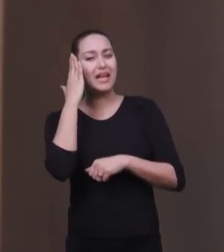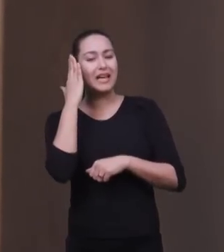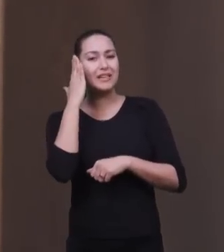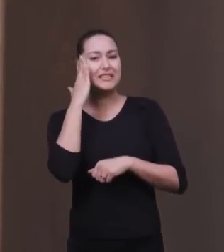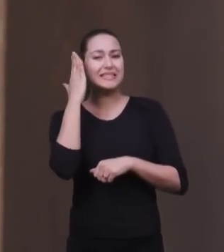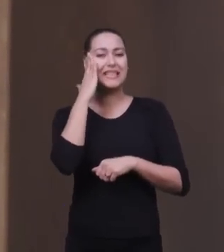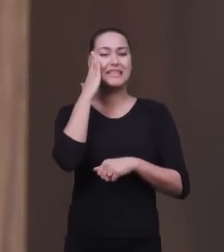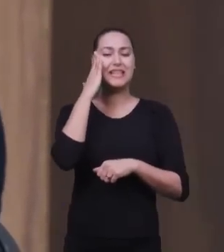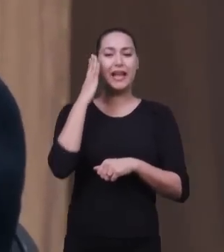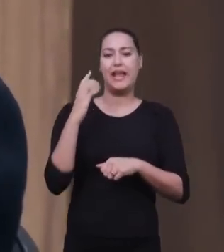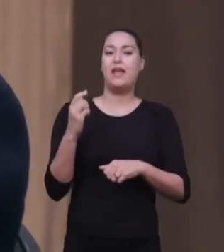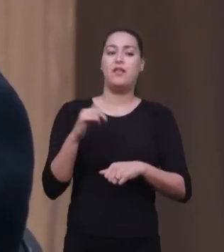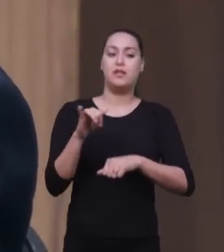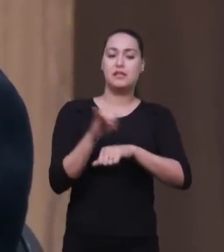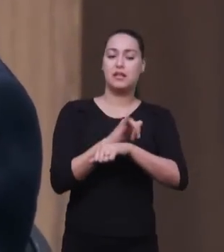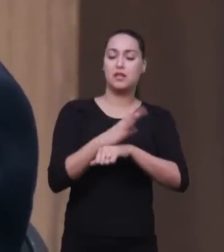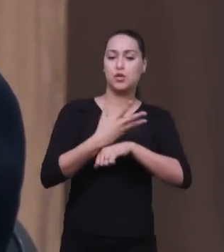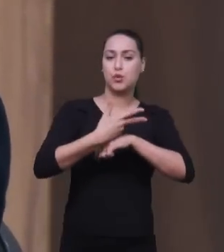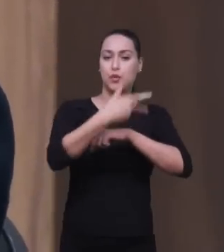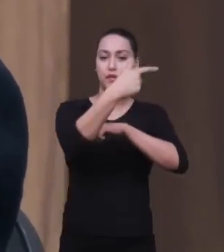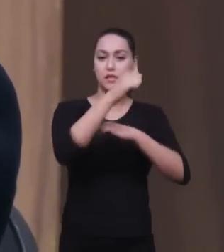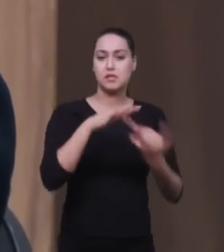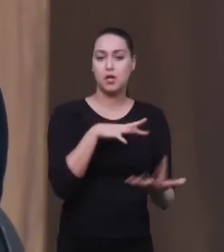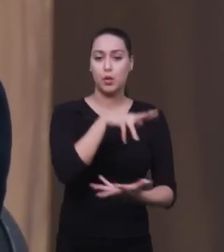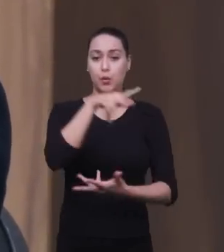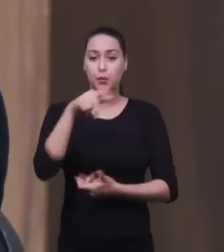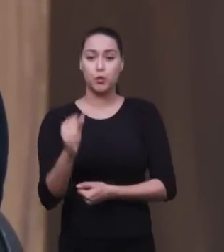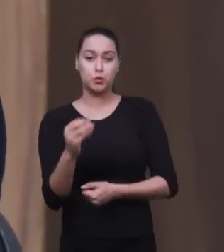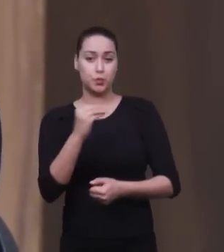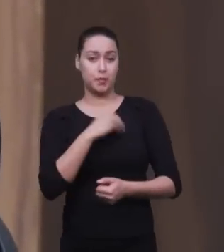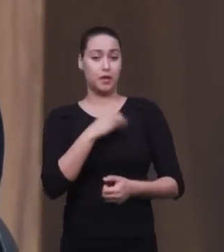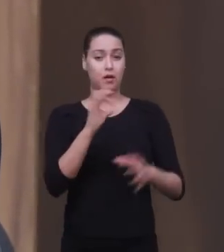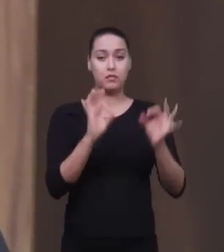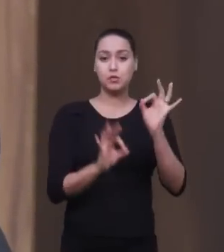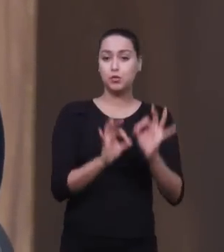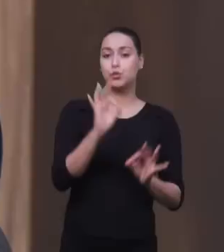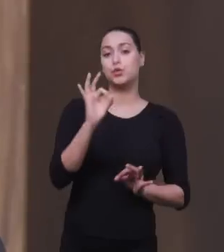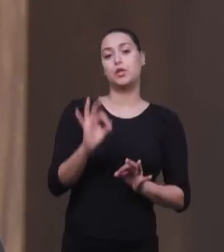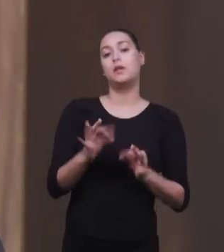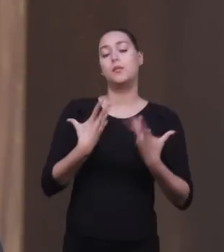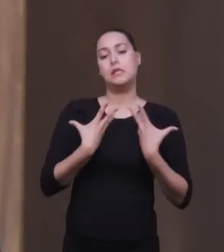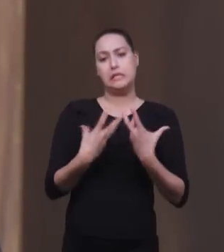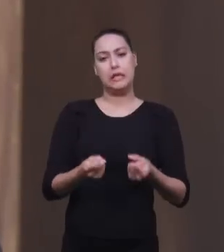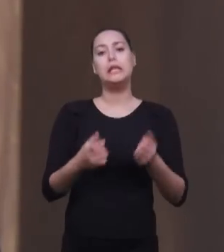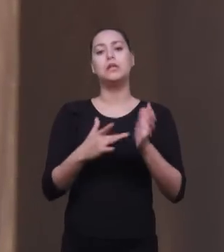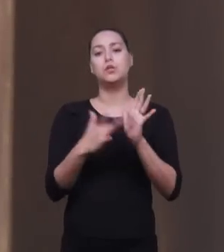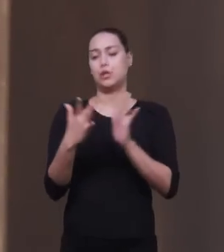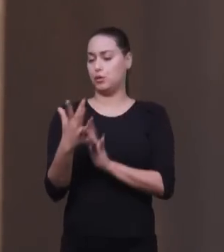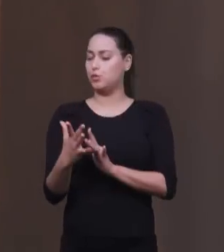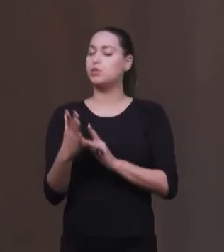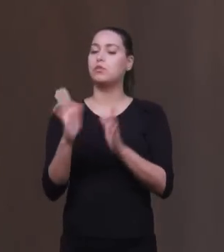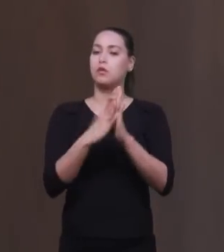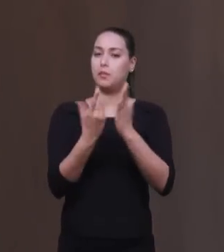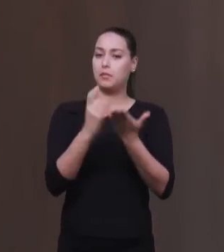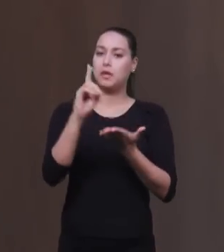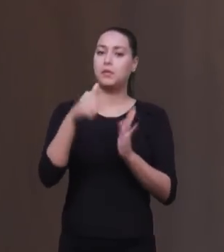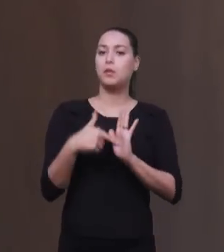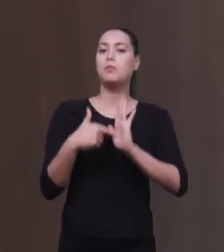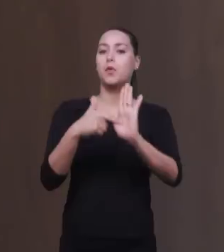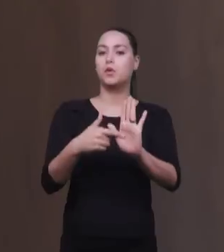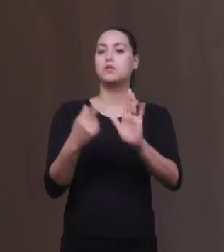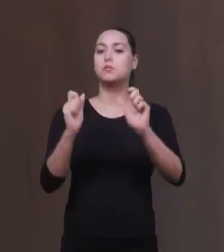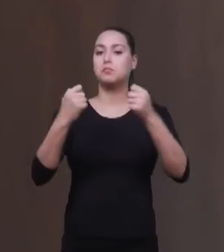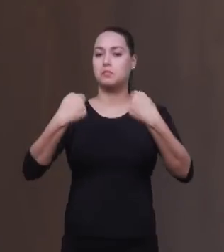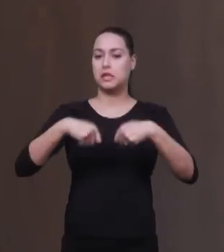juízo. Então, naturalmente, a questão de aceitar a Jesus, sem dúvida, biblicamente falando,